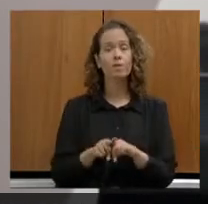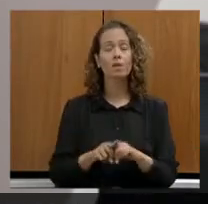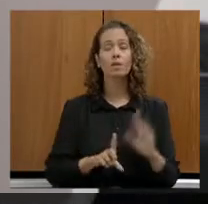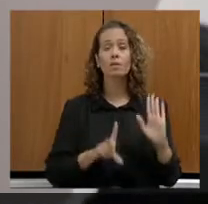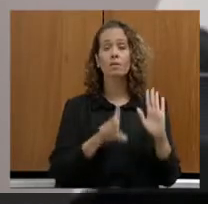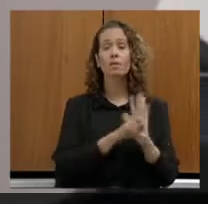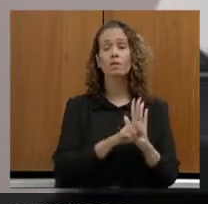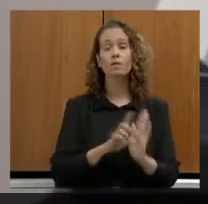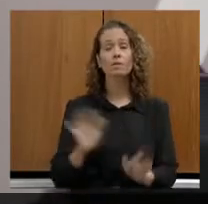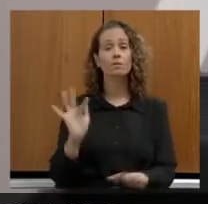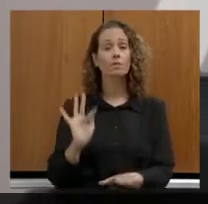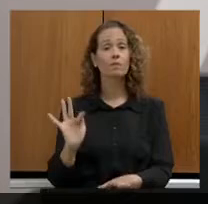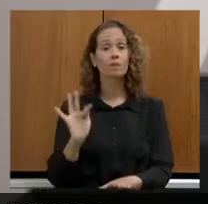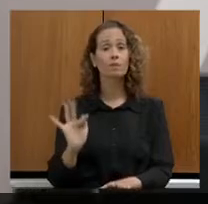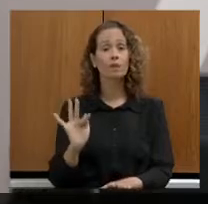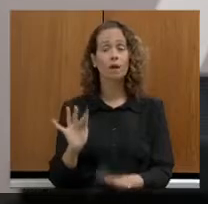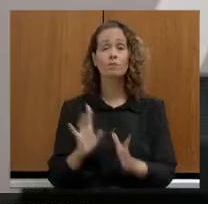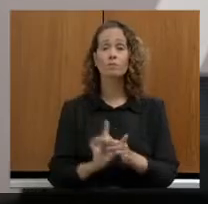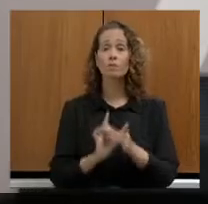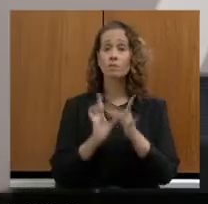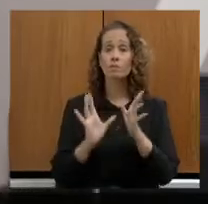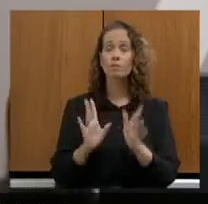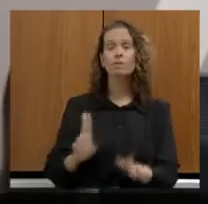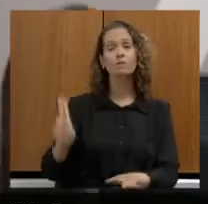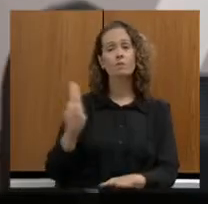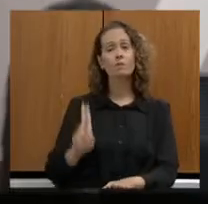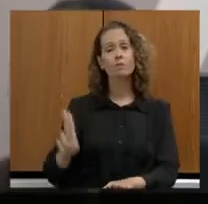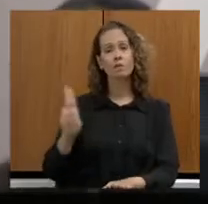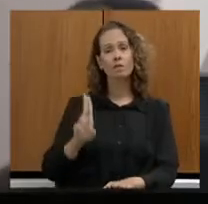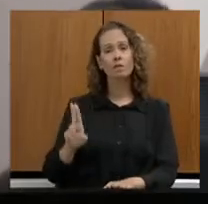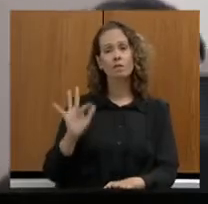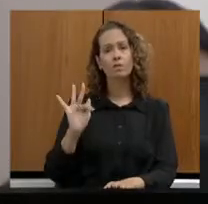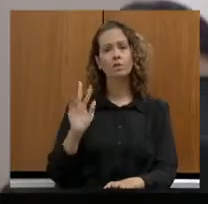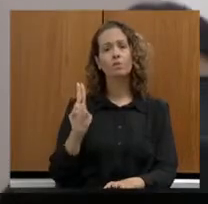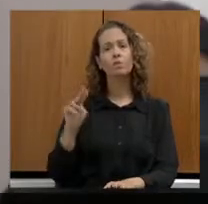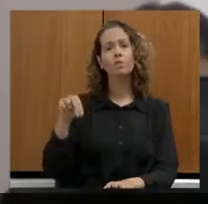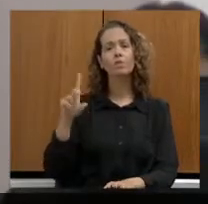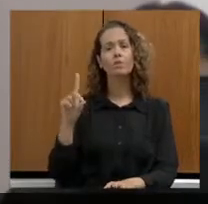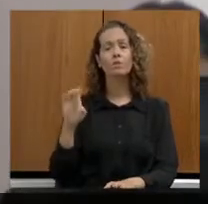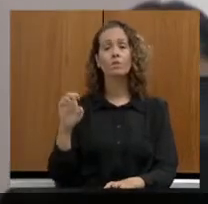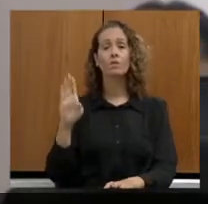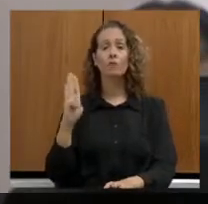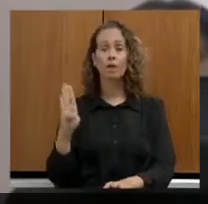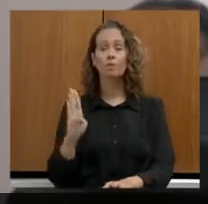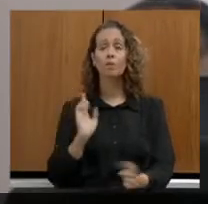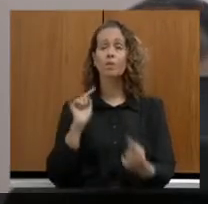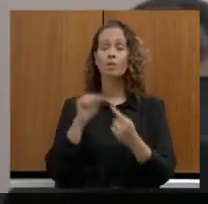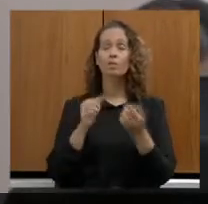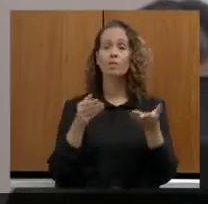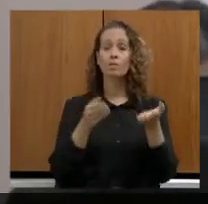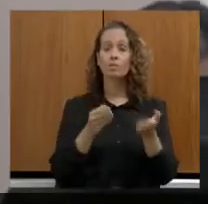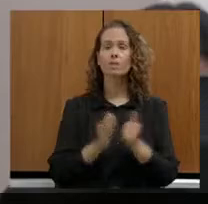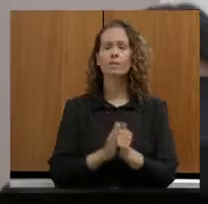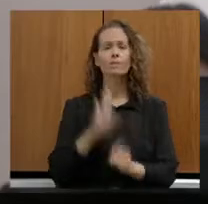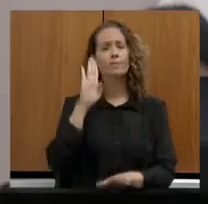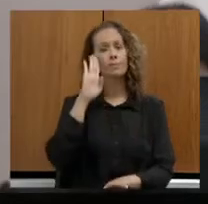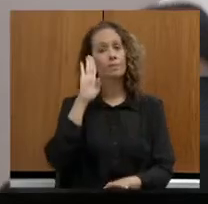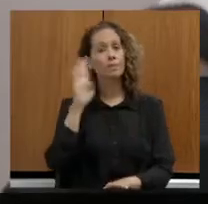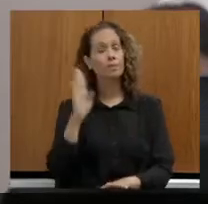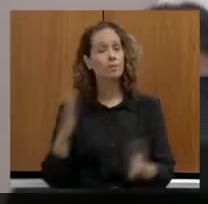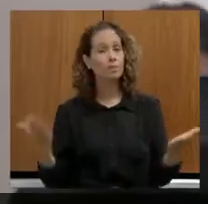Legislação Federal permite a utilização do fundeb para essa finalidade eu acho Principalmente